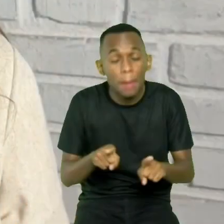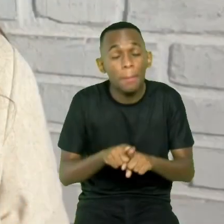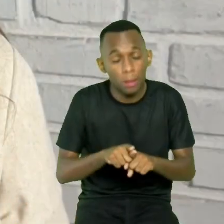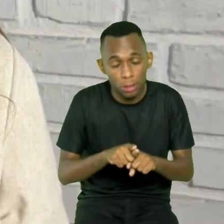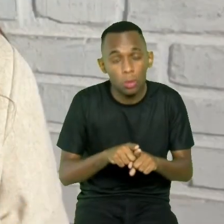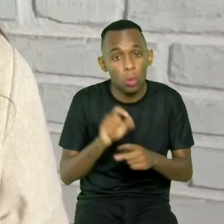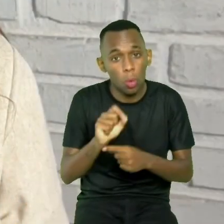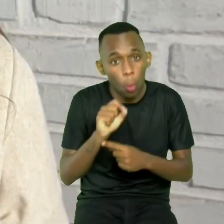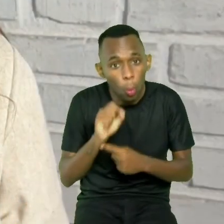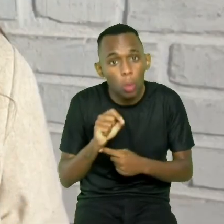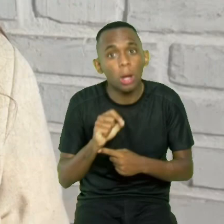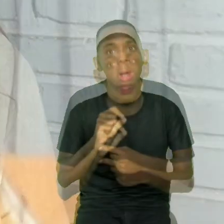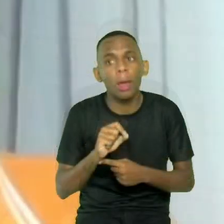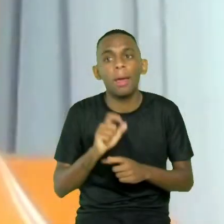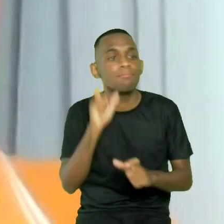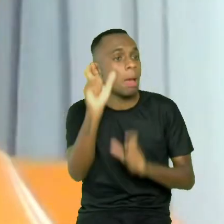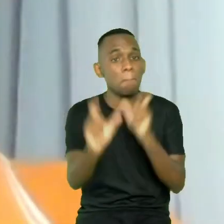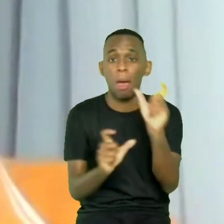as palavras,